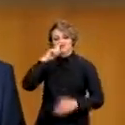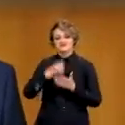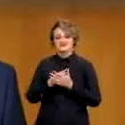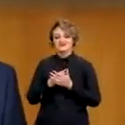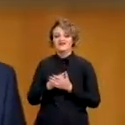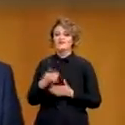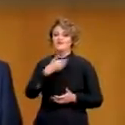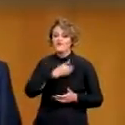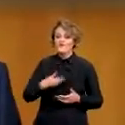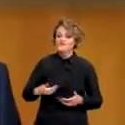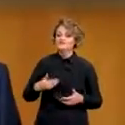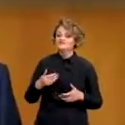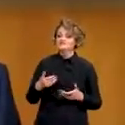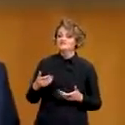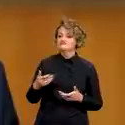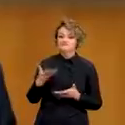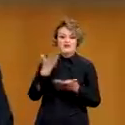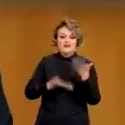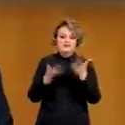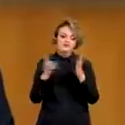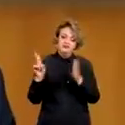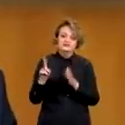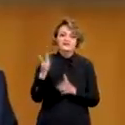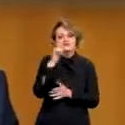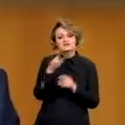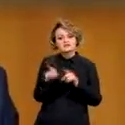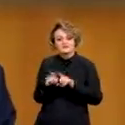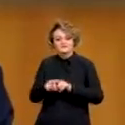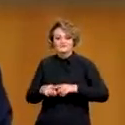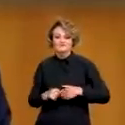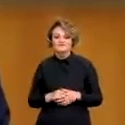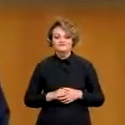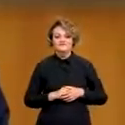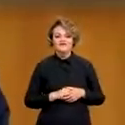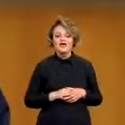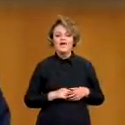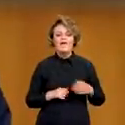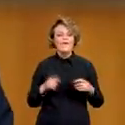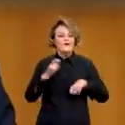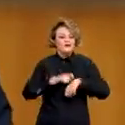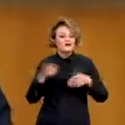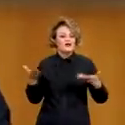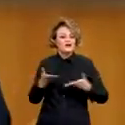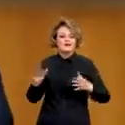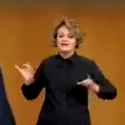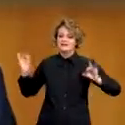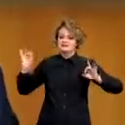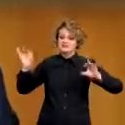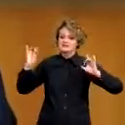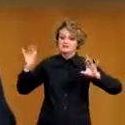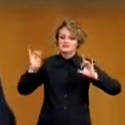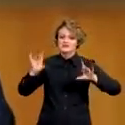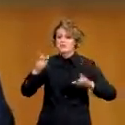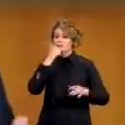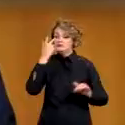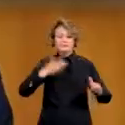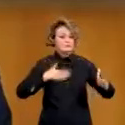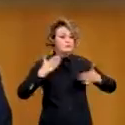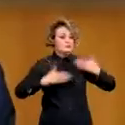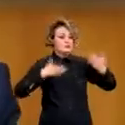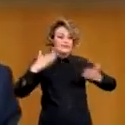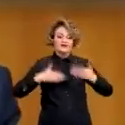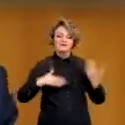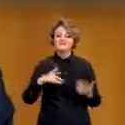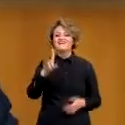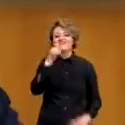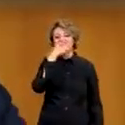o governo tem que ganhar, não só perder. Sim. Então, eu acho que o momento é excepcional. Surpreendeu muita gente, porque é engraçado